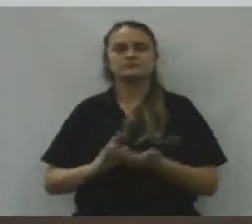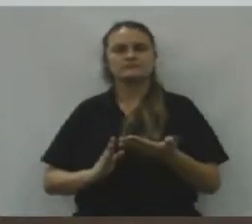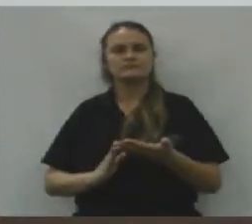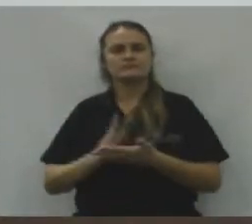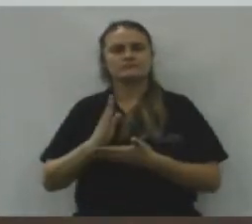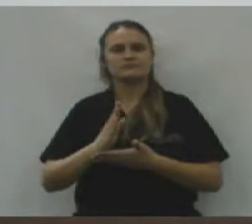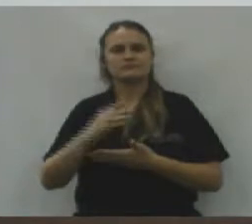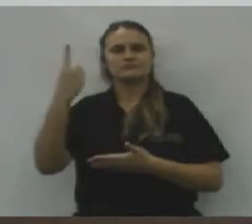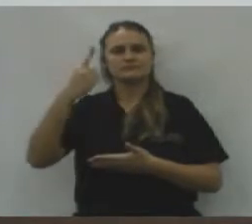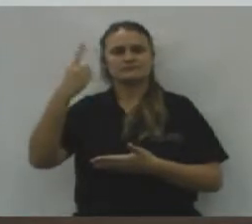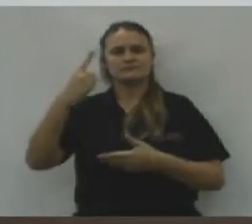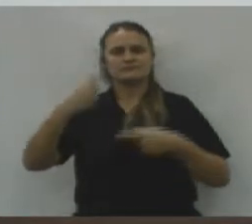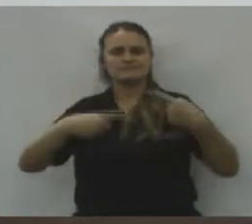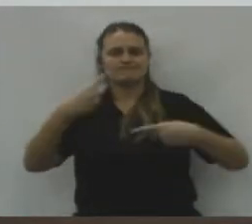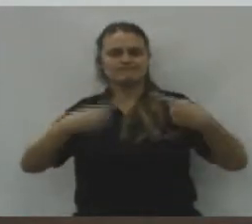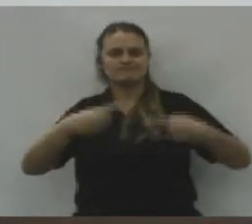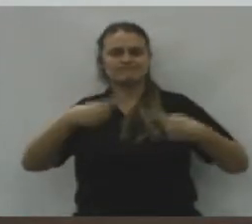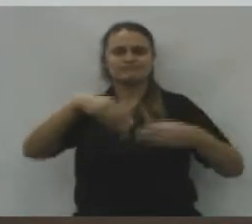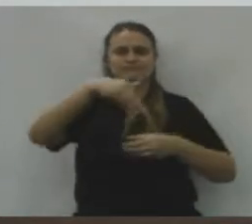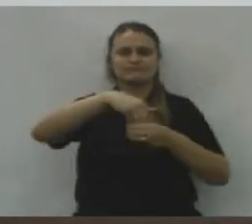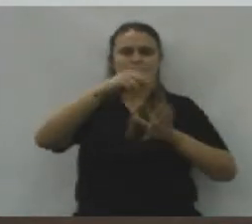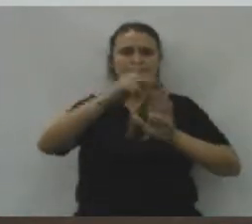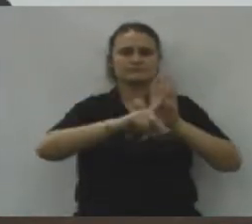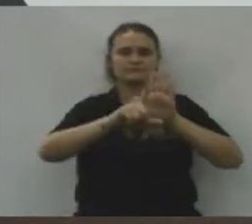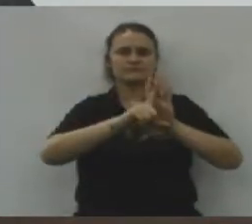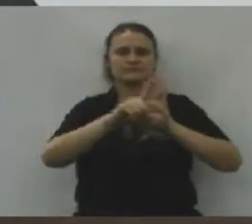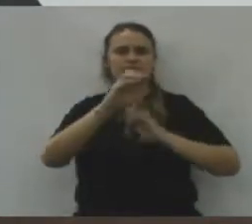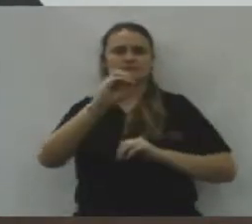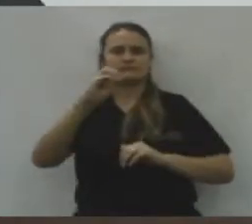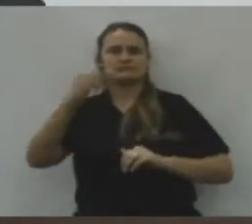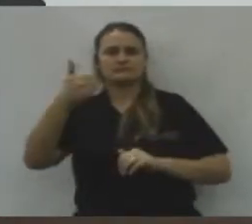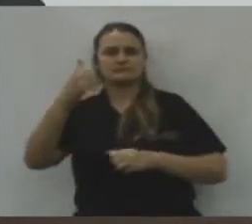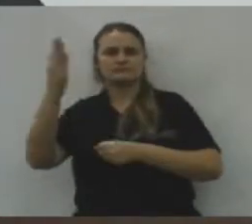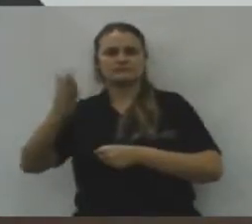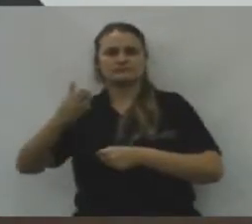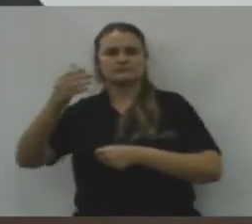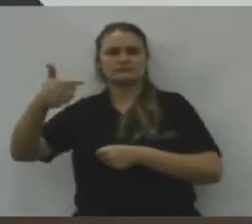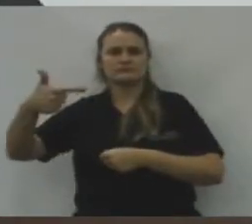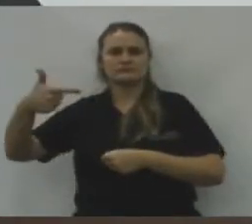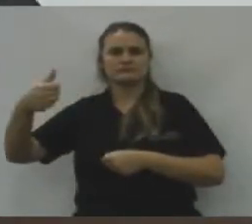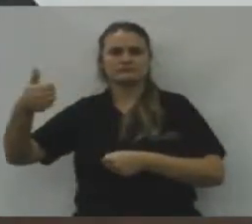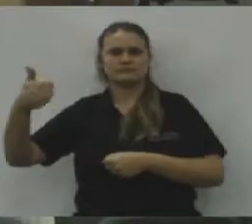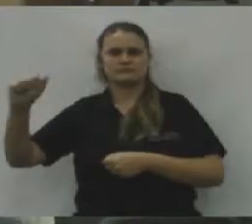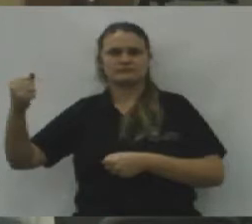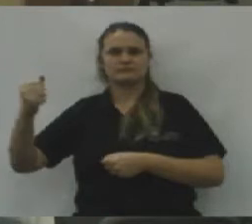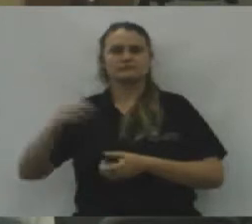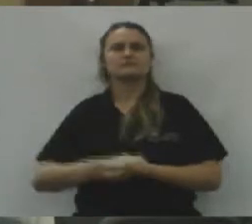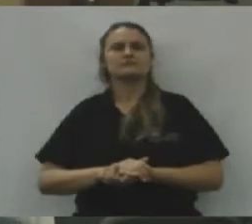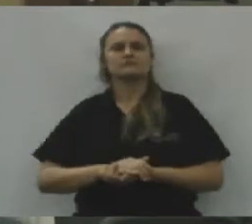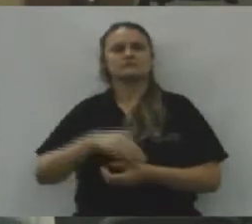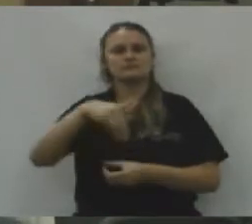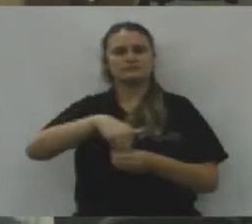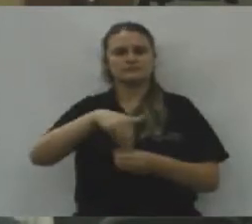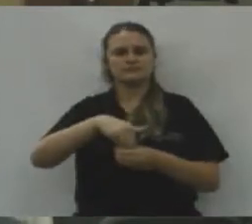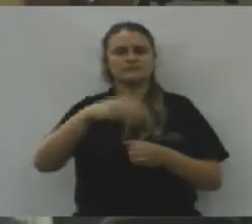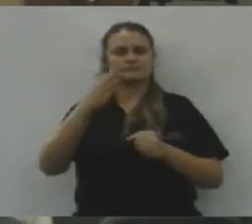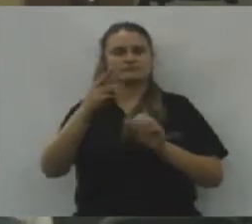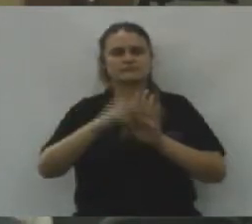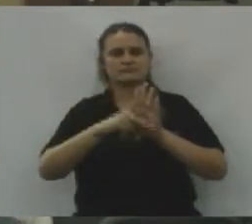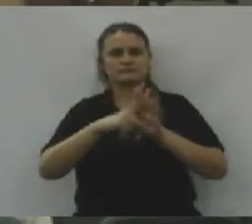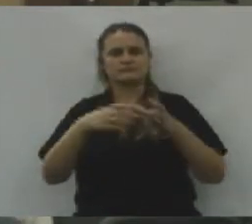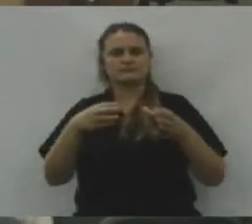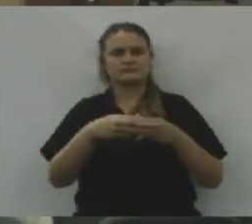Aprovado em primeira discussão e votação do projeto de lei ordinária número 1/2018. Votação do parecer fundamentado